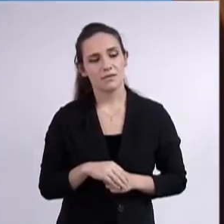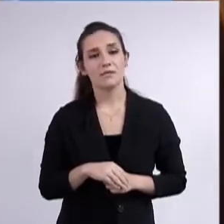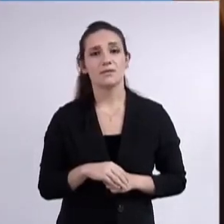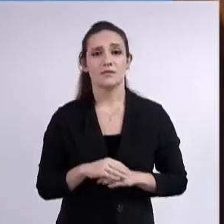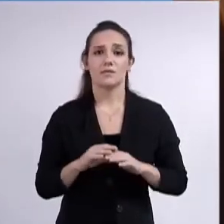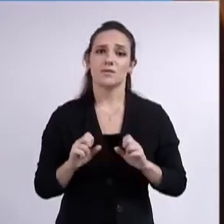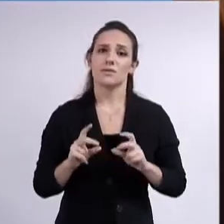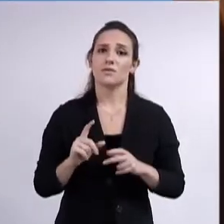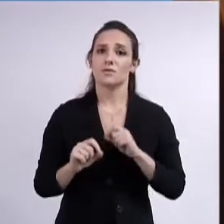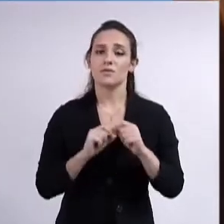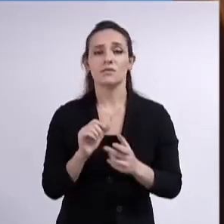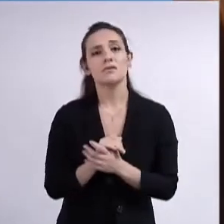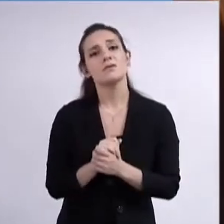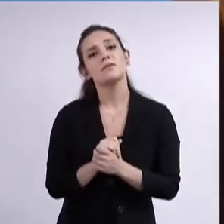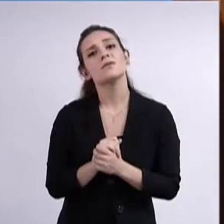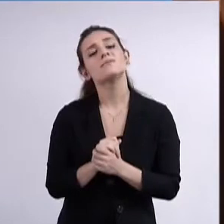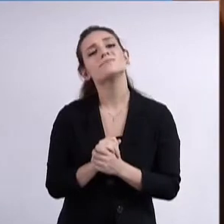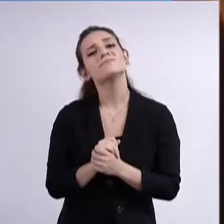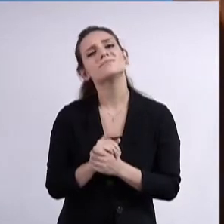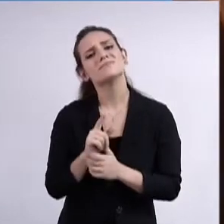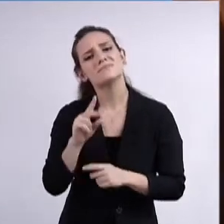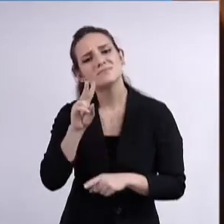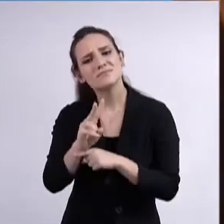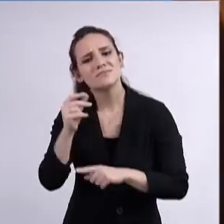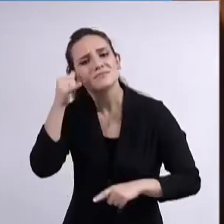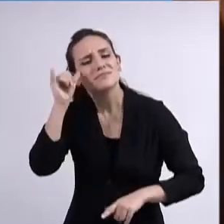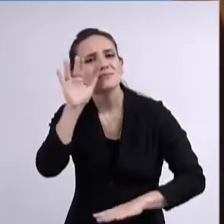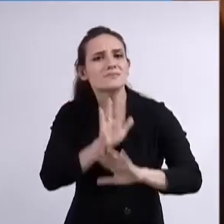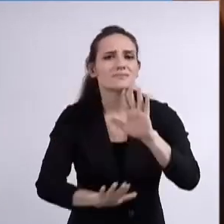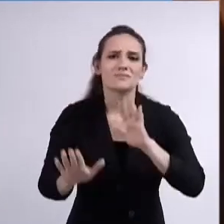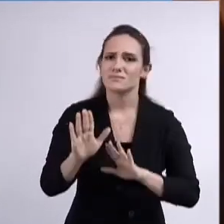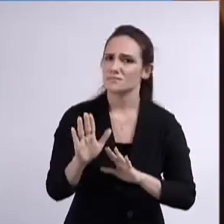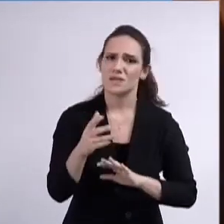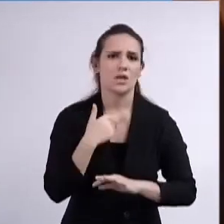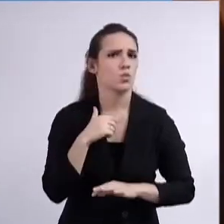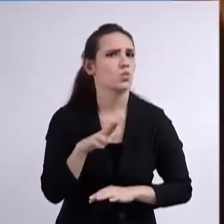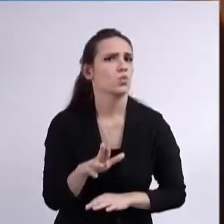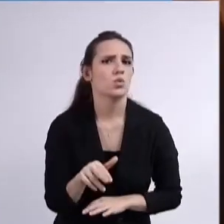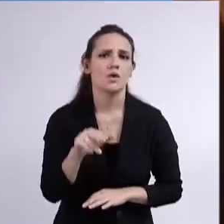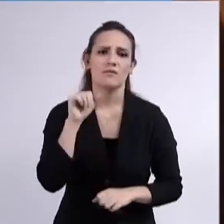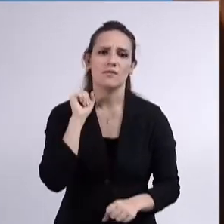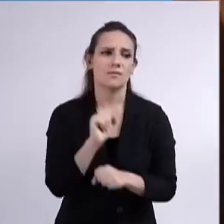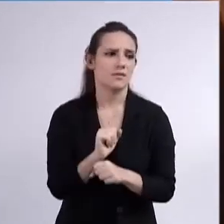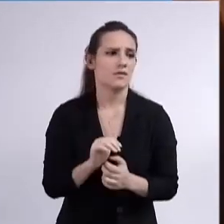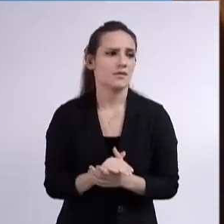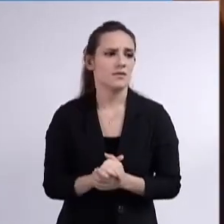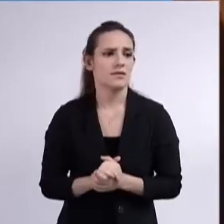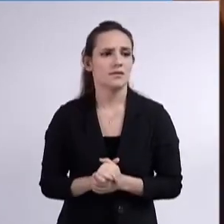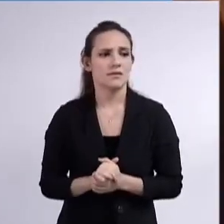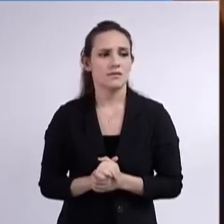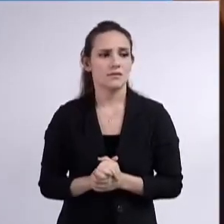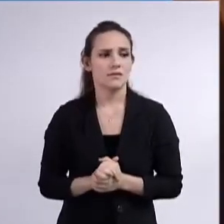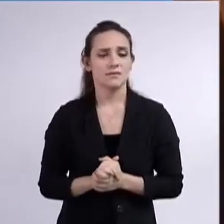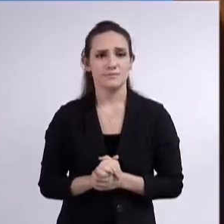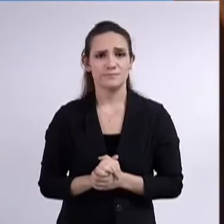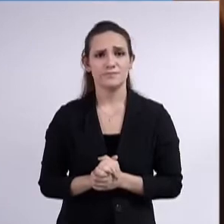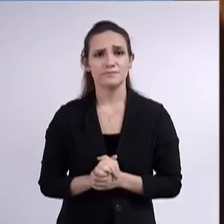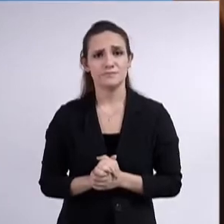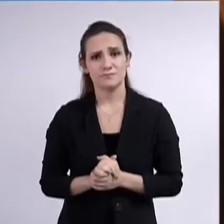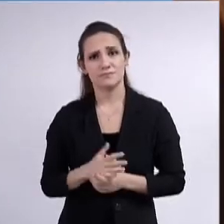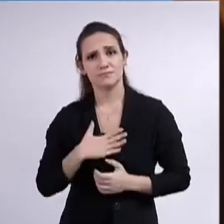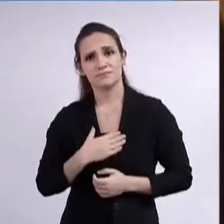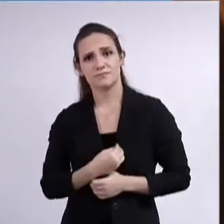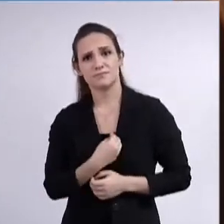dizer, senhor presidente, quando eu falo de prevenção, que é um trabalho que eu não vou abrir mão nunca, e eu tenho feito isso ao longo da minha